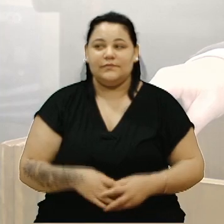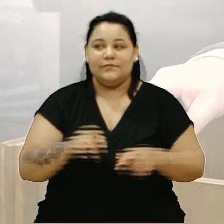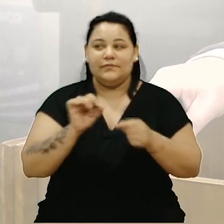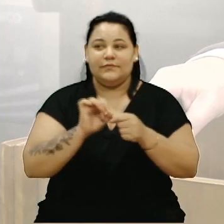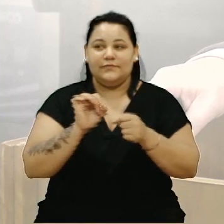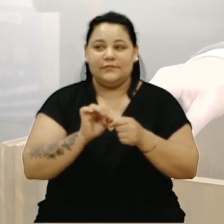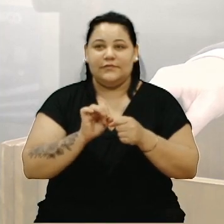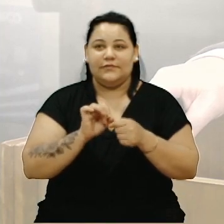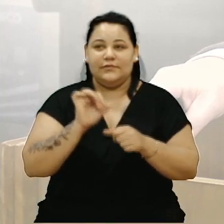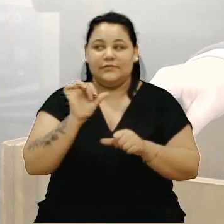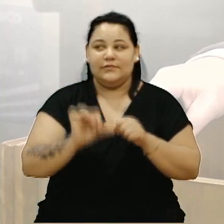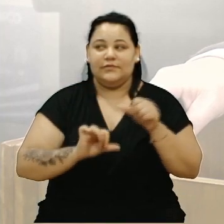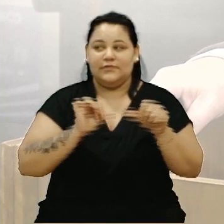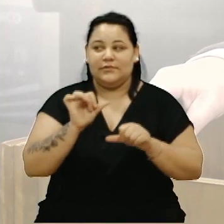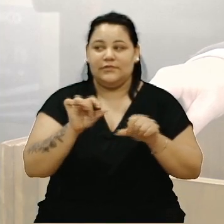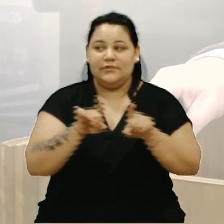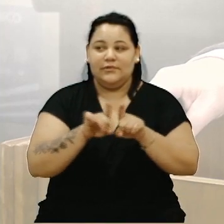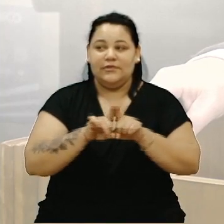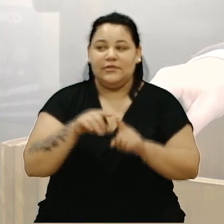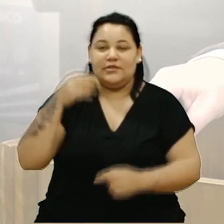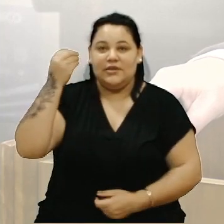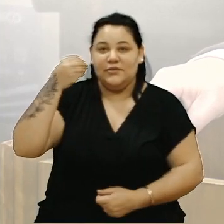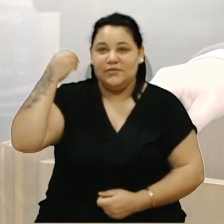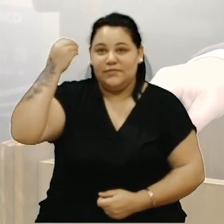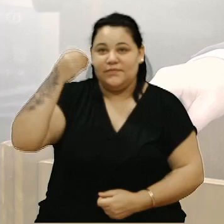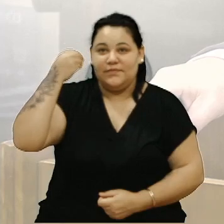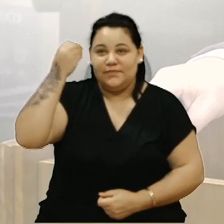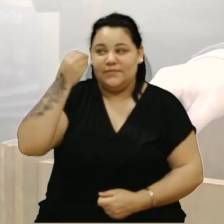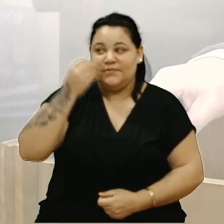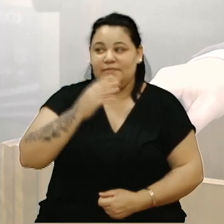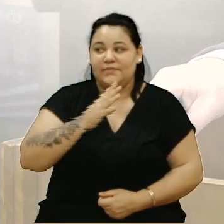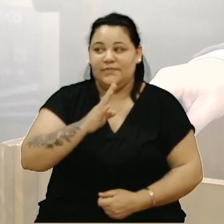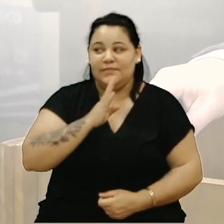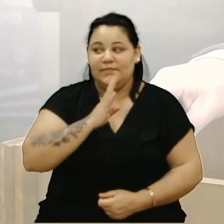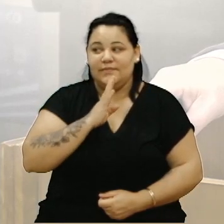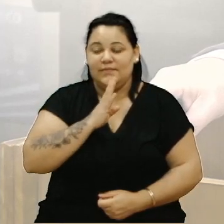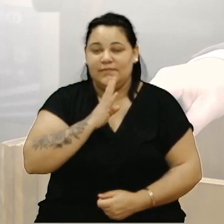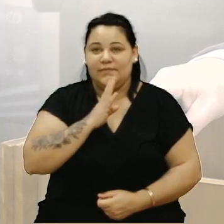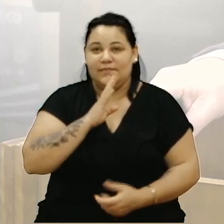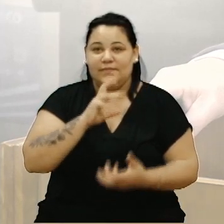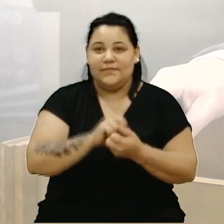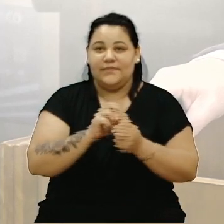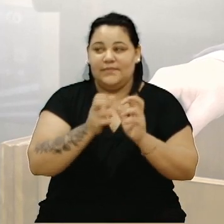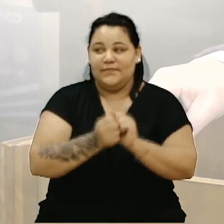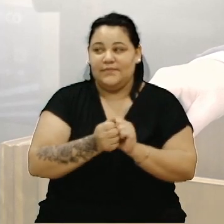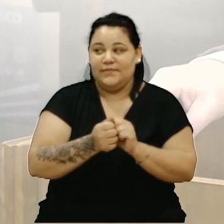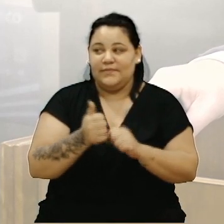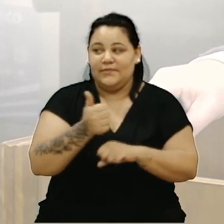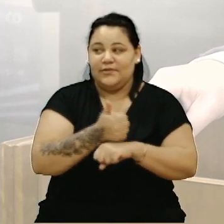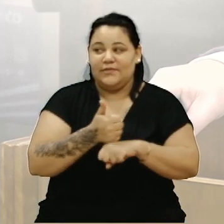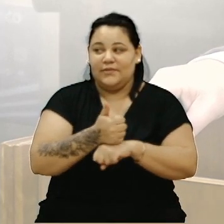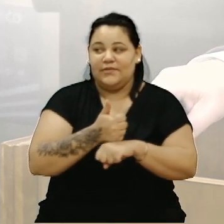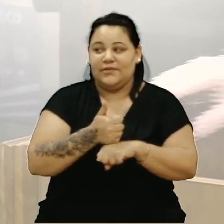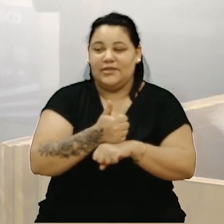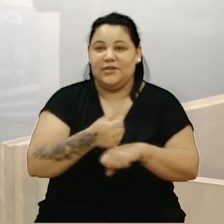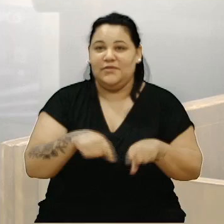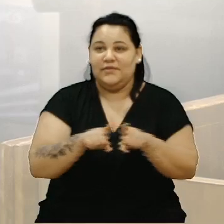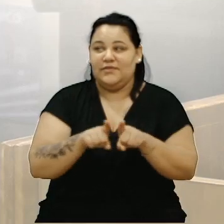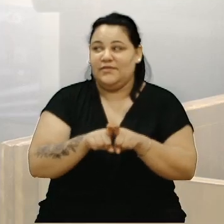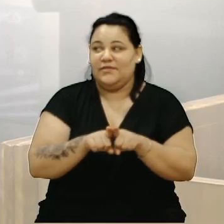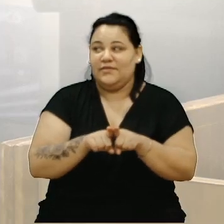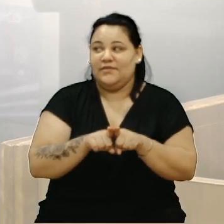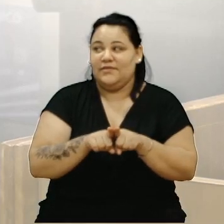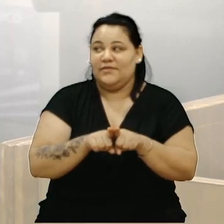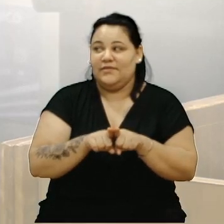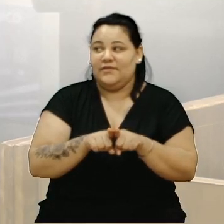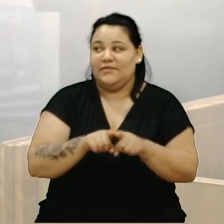de experiências e conhecimento entre os artesãos, oferecer palestras, workshops